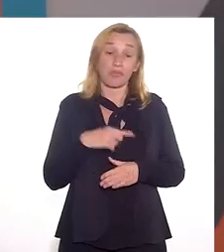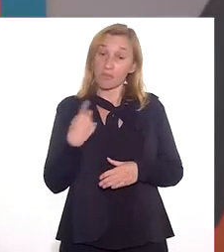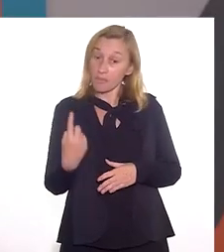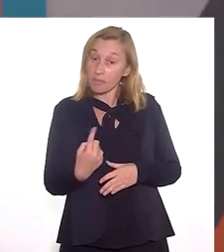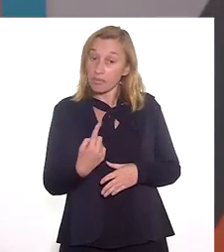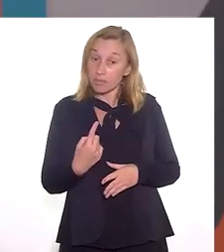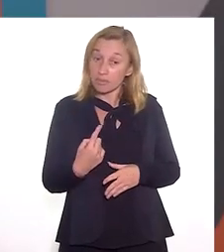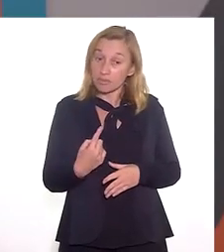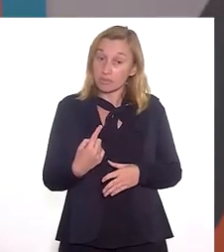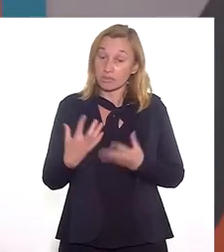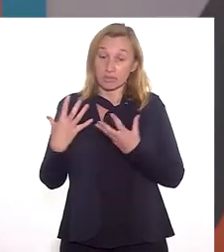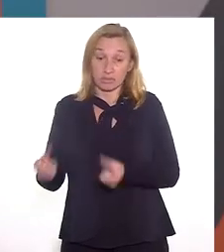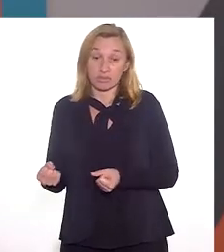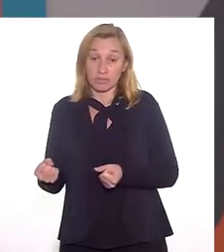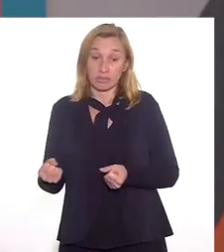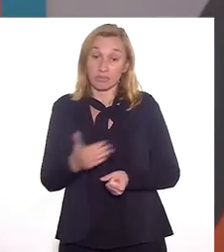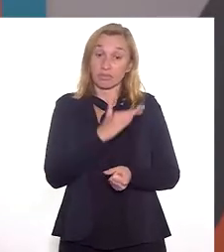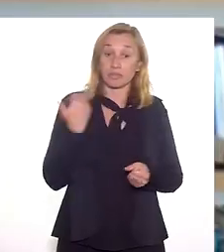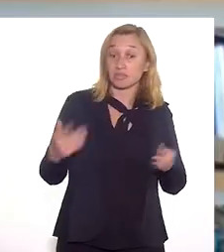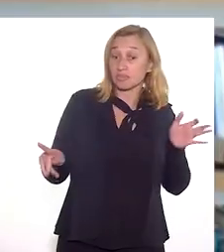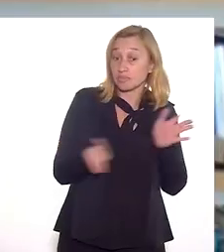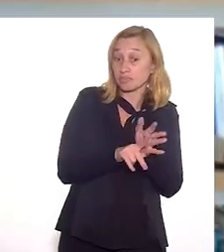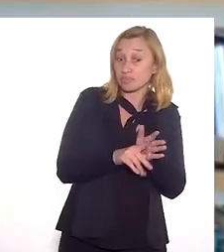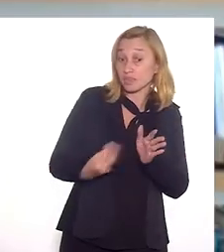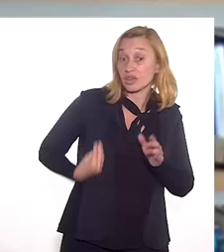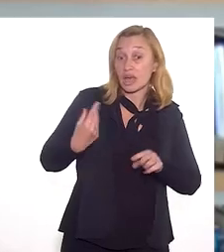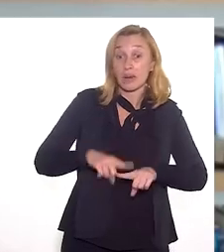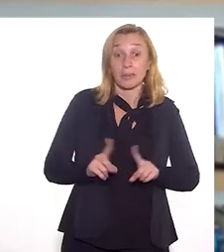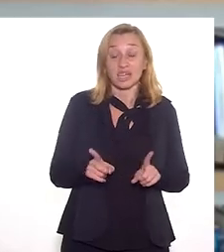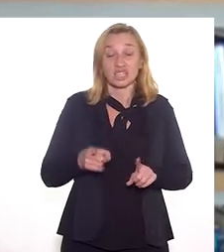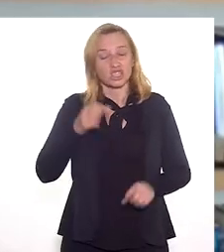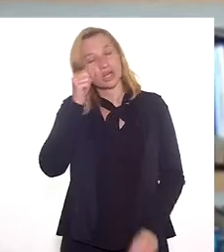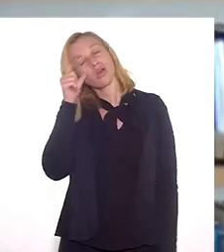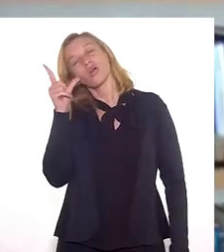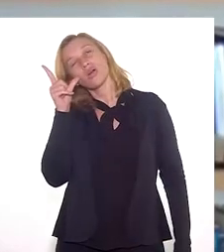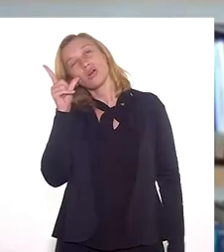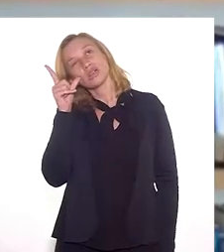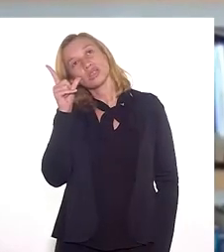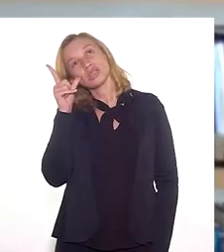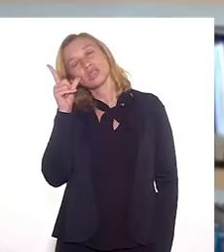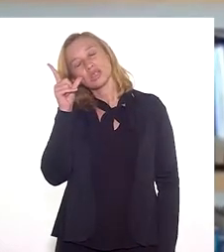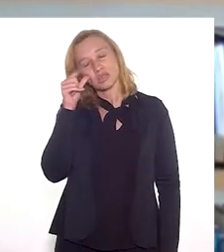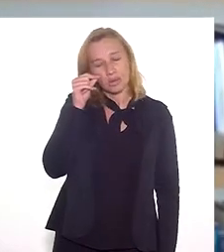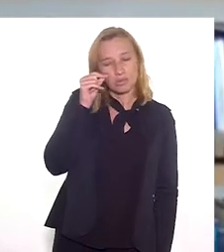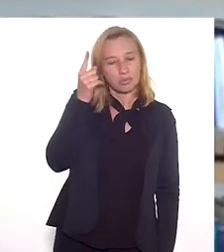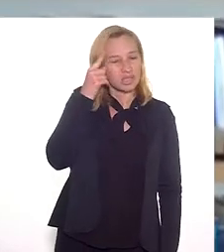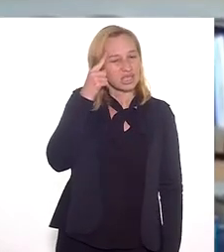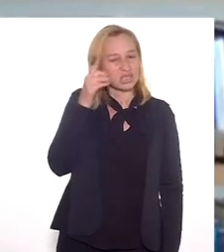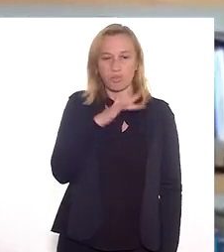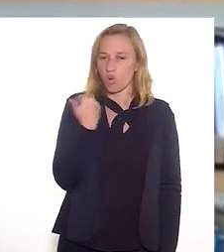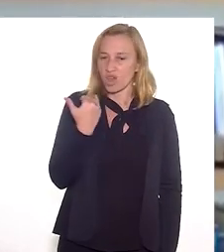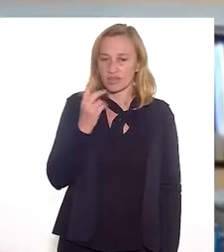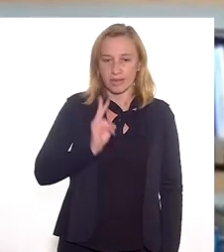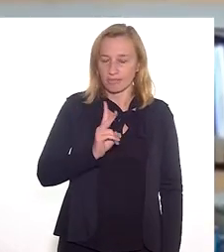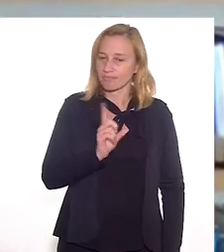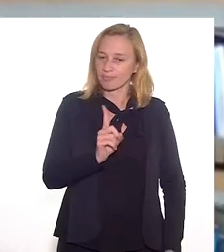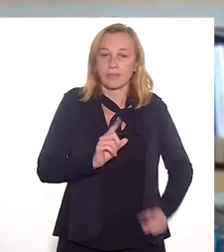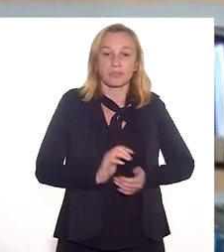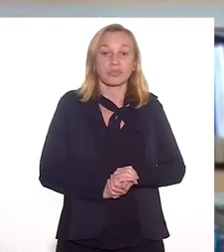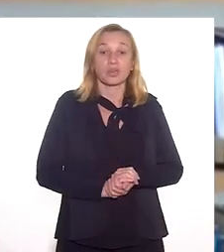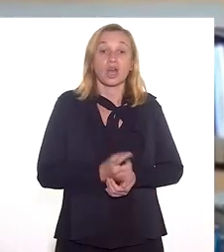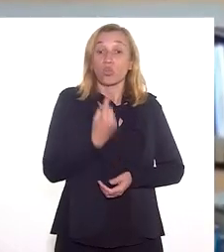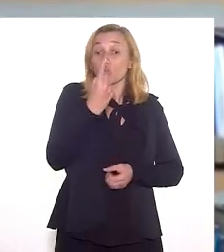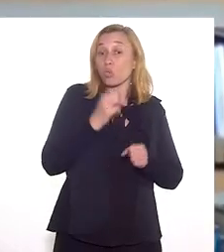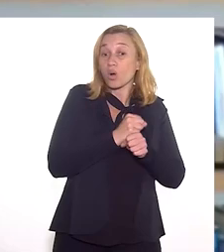chega. Nós toleramos a morte porque ela faz parte da vida, mas a gente não acorda e dorme pensando em morrer o tempo